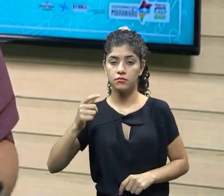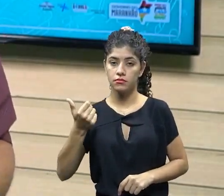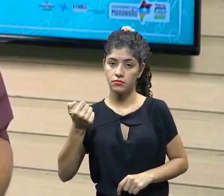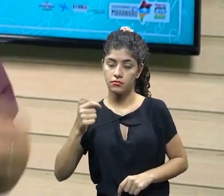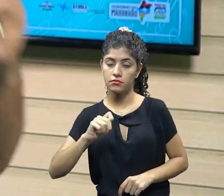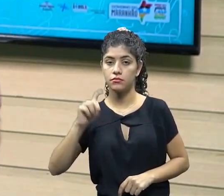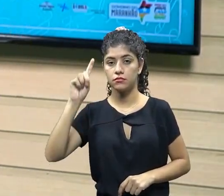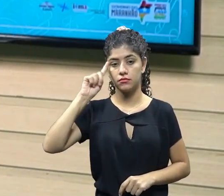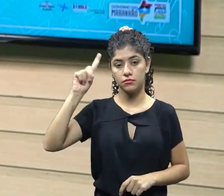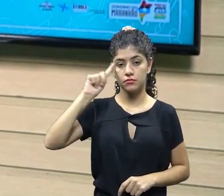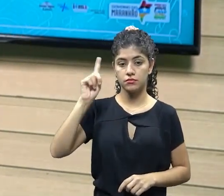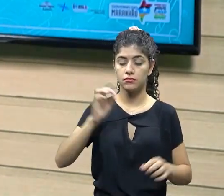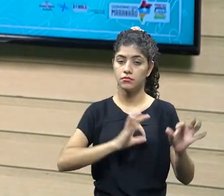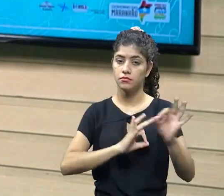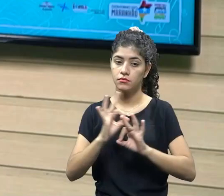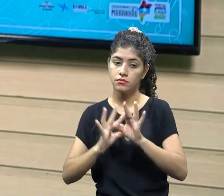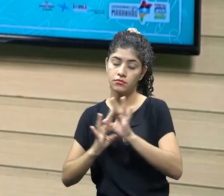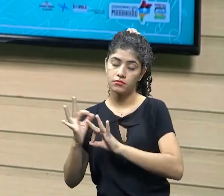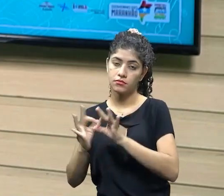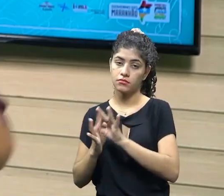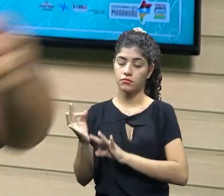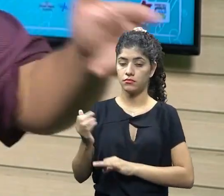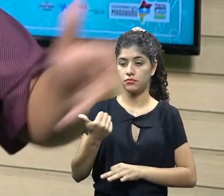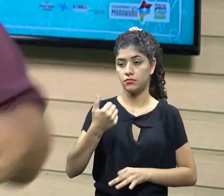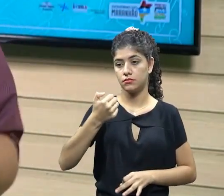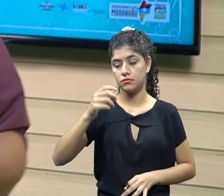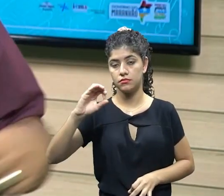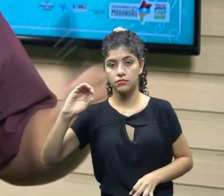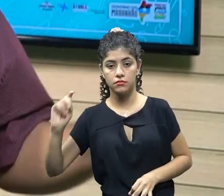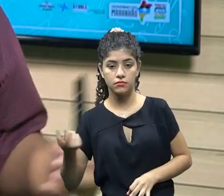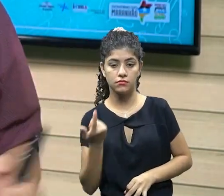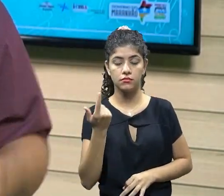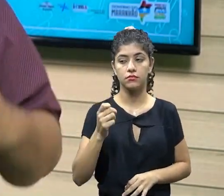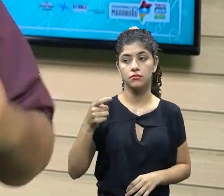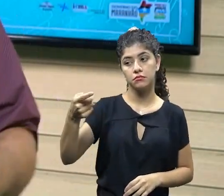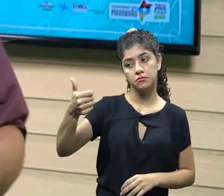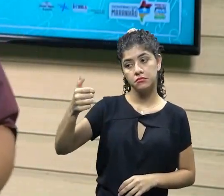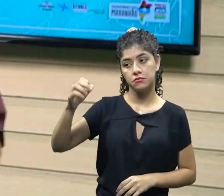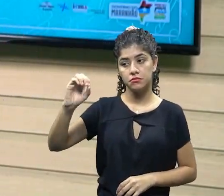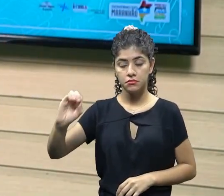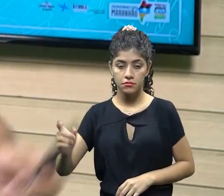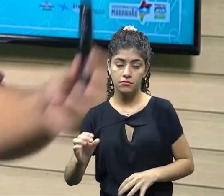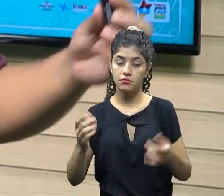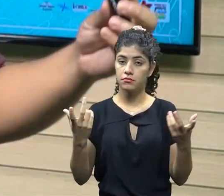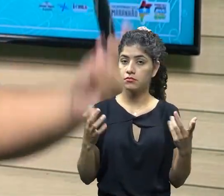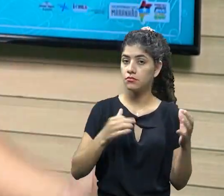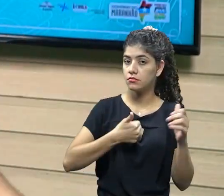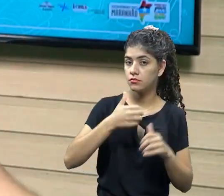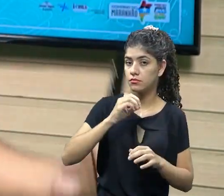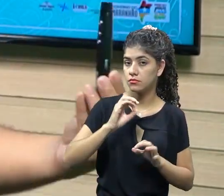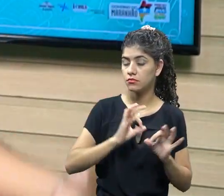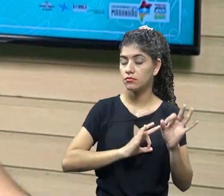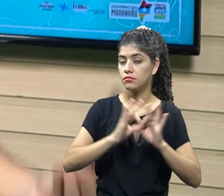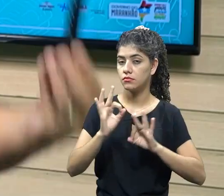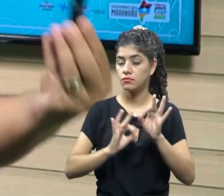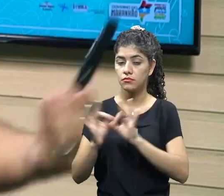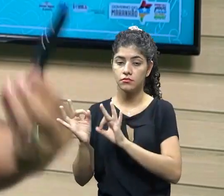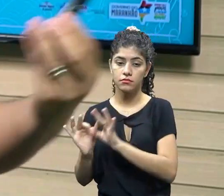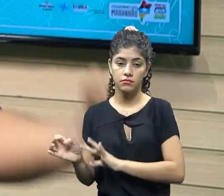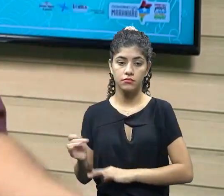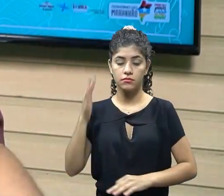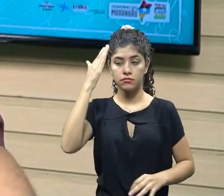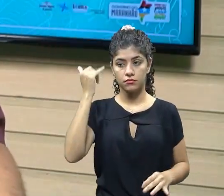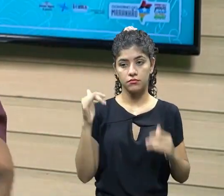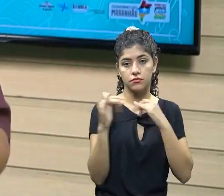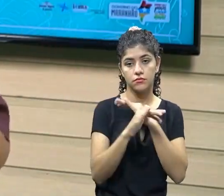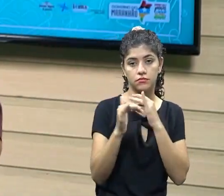meu planejamento do lucro de 100 canetas. Se eu vou para um outro local, ele vende 10, eu vou fazer o meu planejamento financeiro sabendo que lá nessa cidade